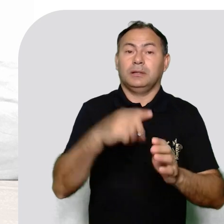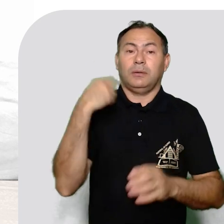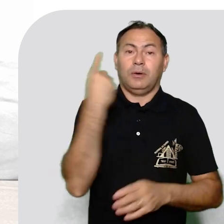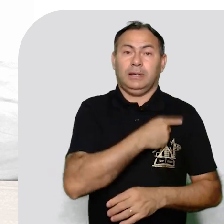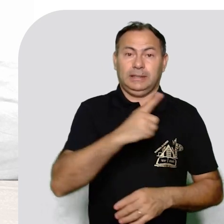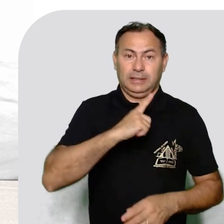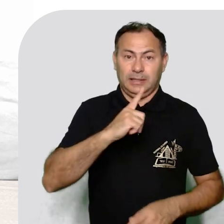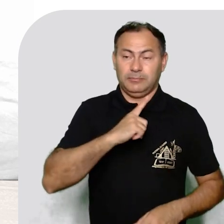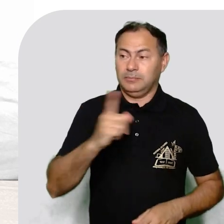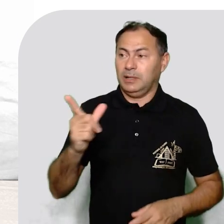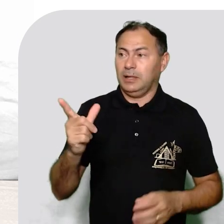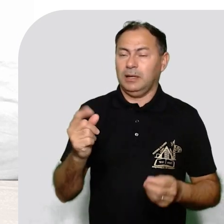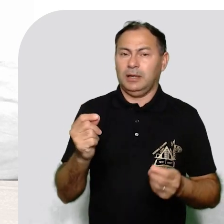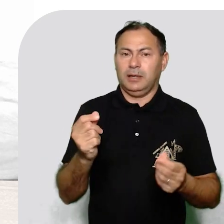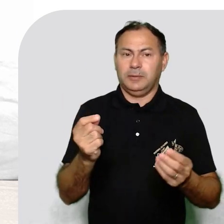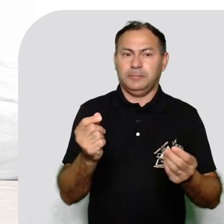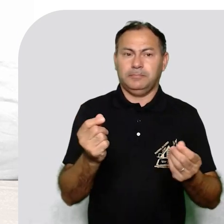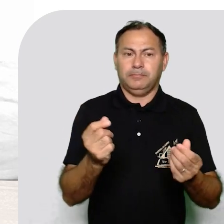temos uma